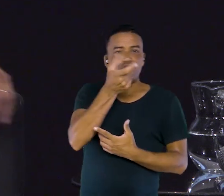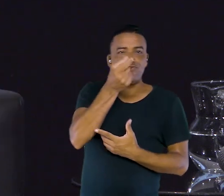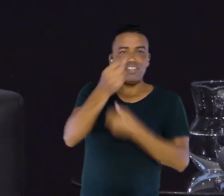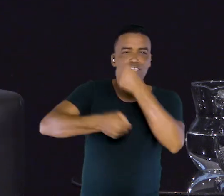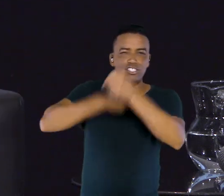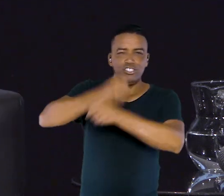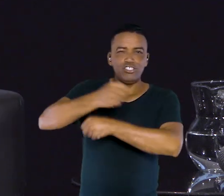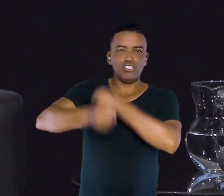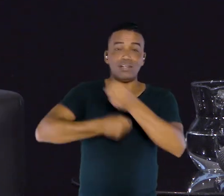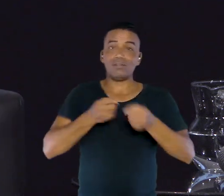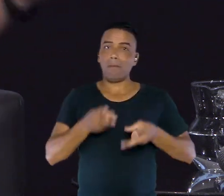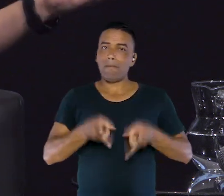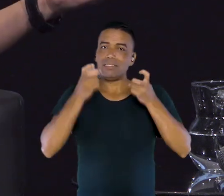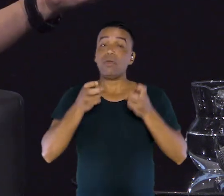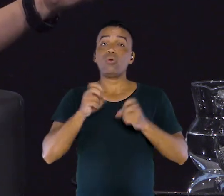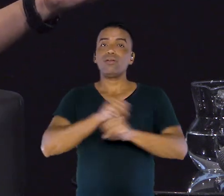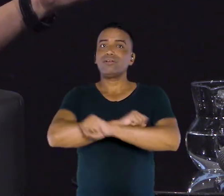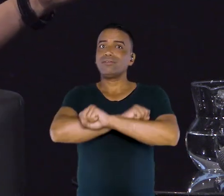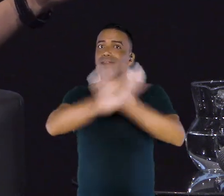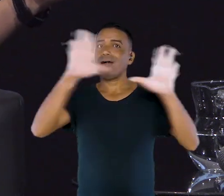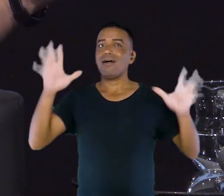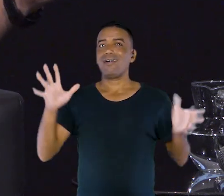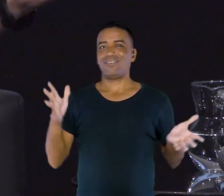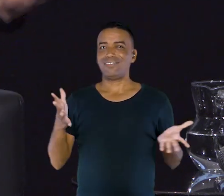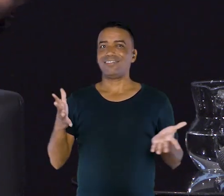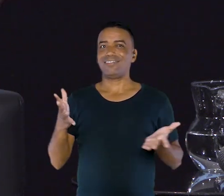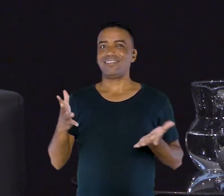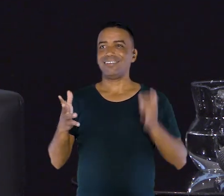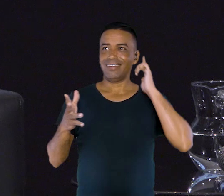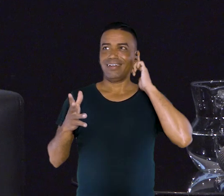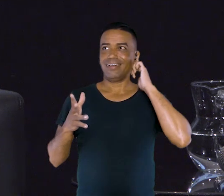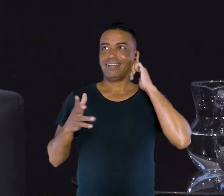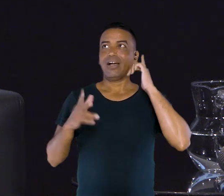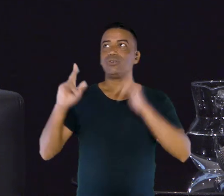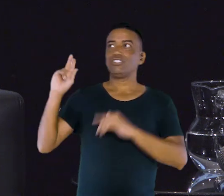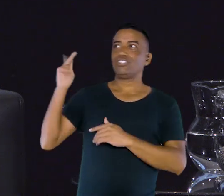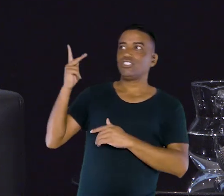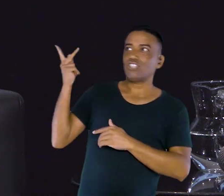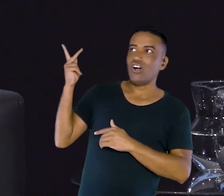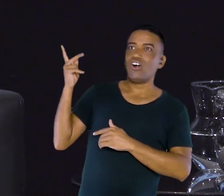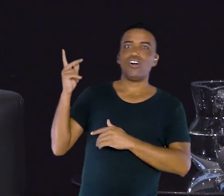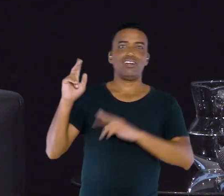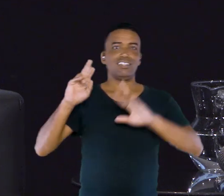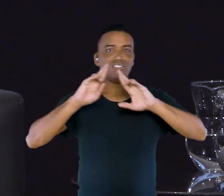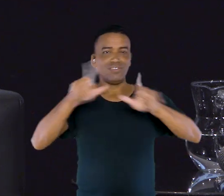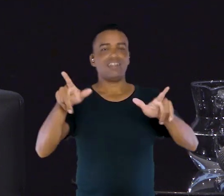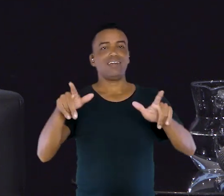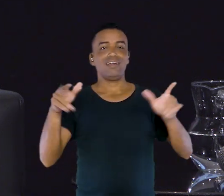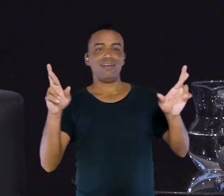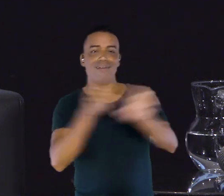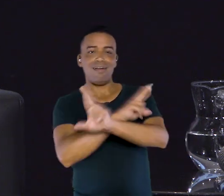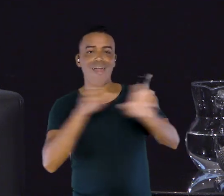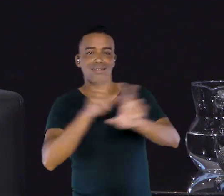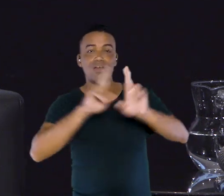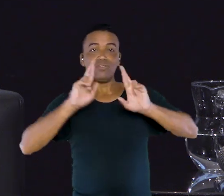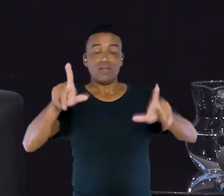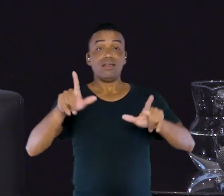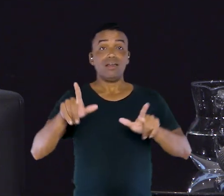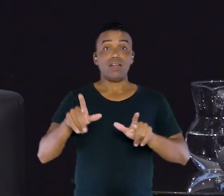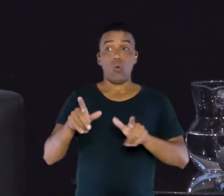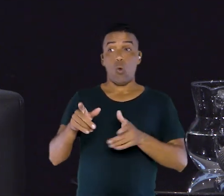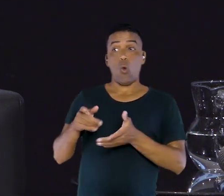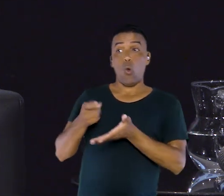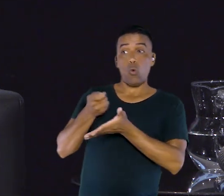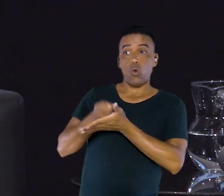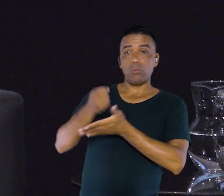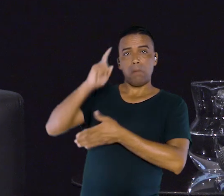anos. E eu percebi uma coisa que é meio óbvia, na verdade, né? Que são histórias diferentes, são relações diferentes, e que essa noção de impor à